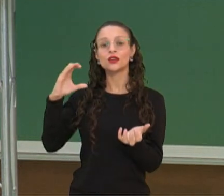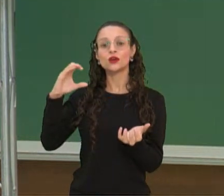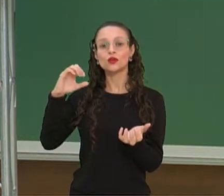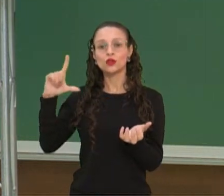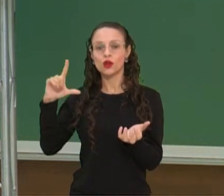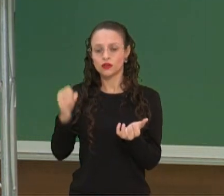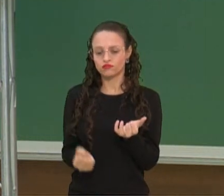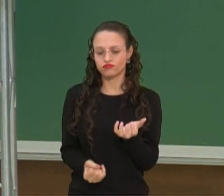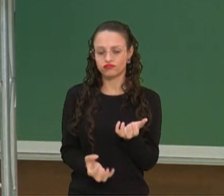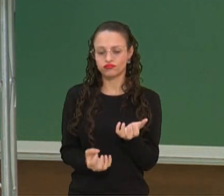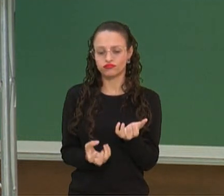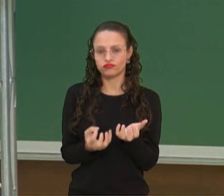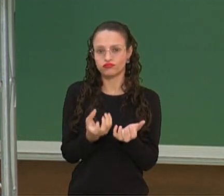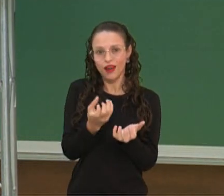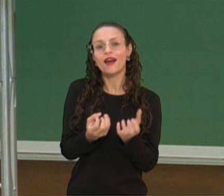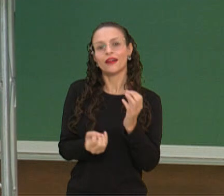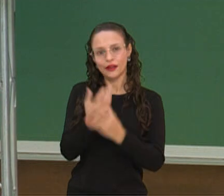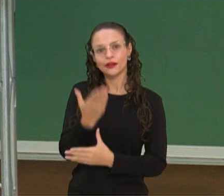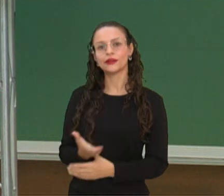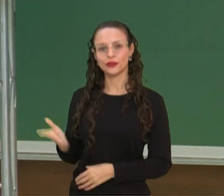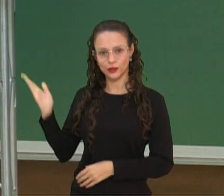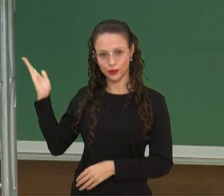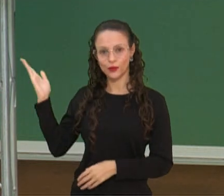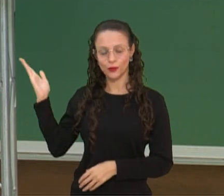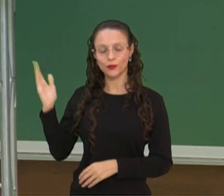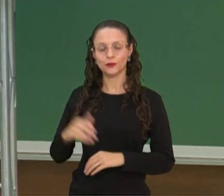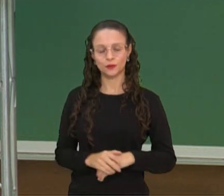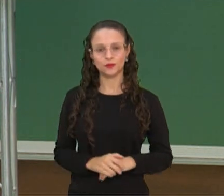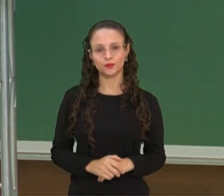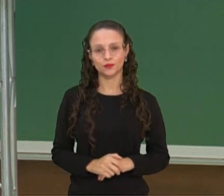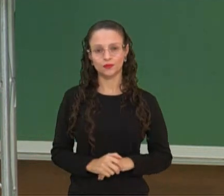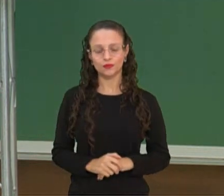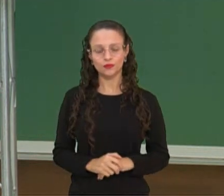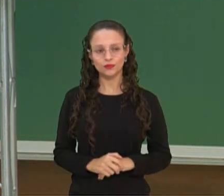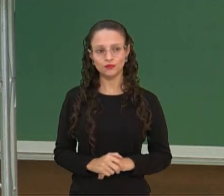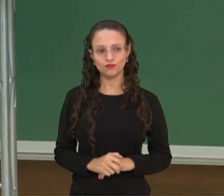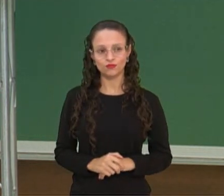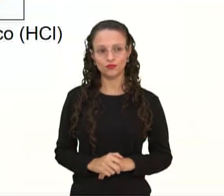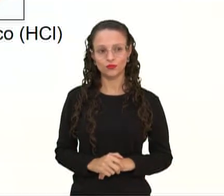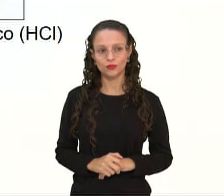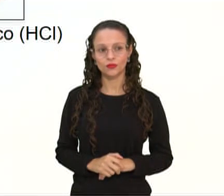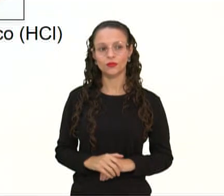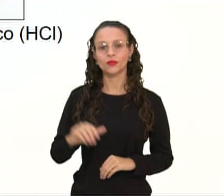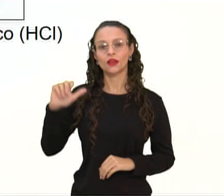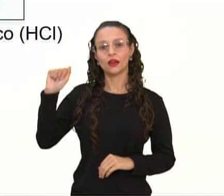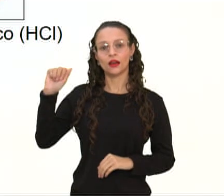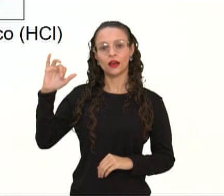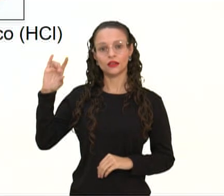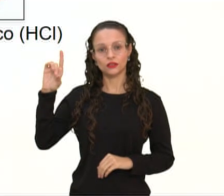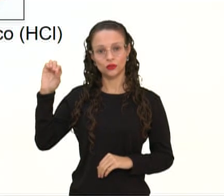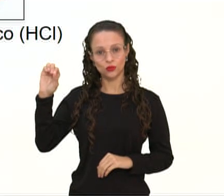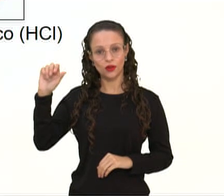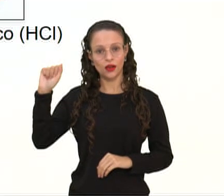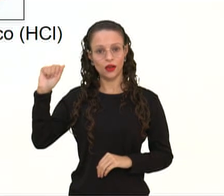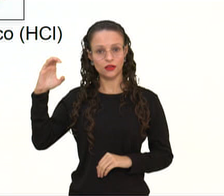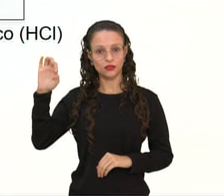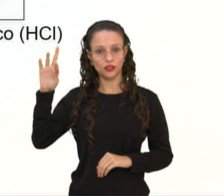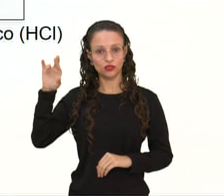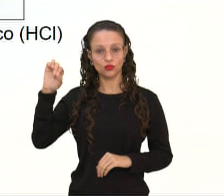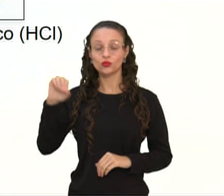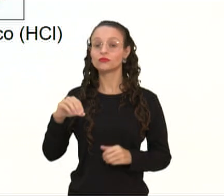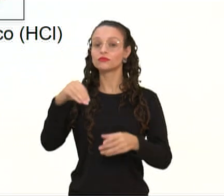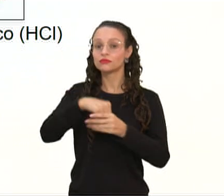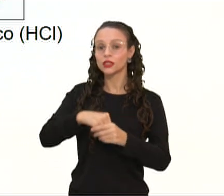aí produz o hipoclorito, que é o que a gente chama aí de água sanitária. Temos o ácido acético, que é o ácido presente no